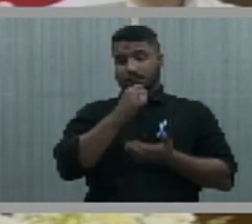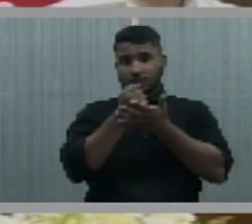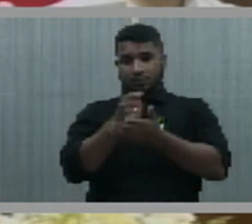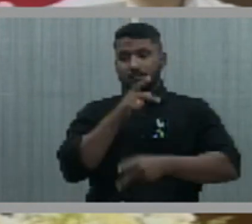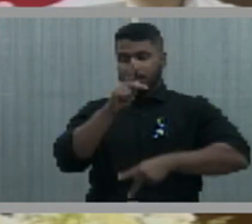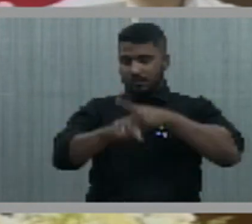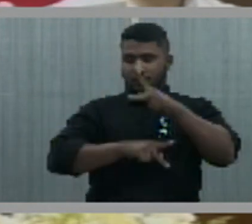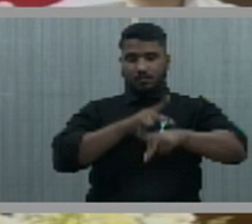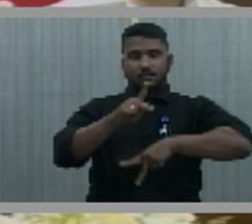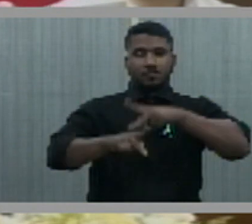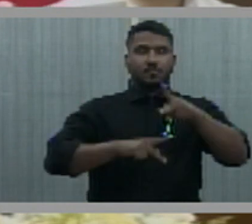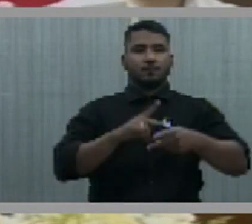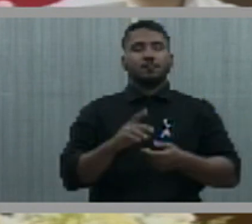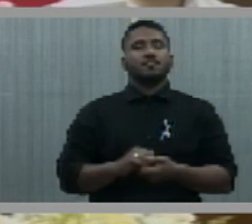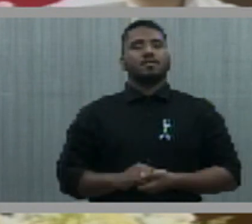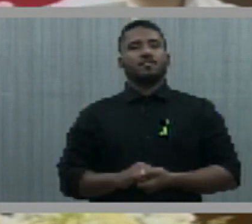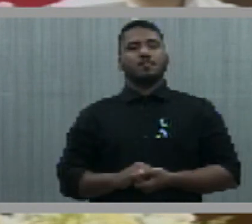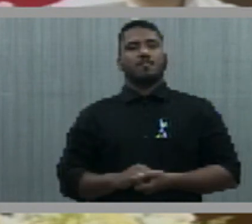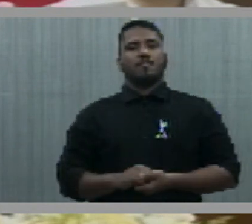favorecidos economicamente.